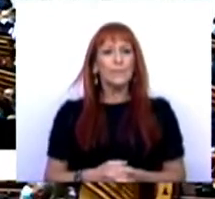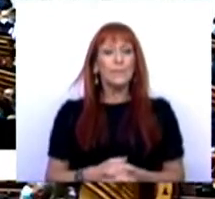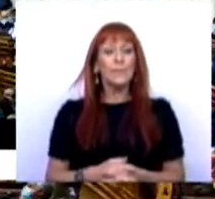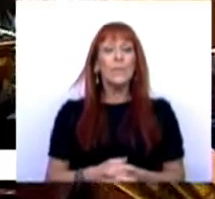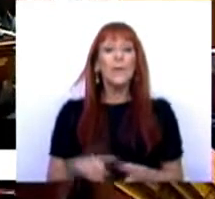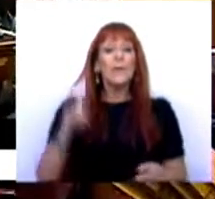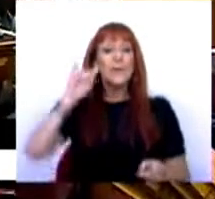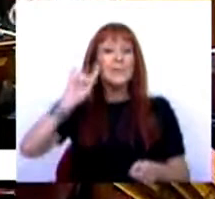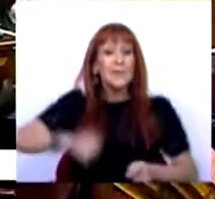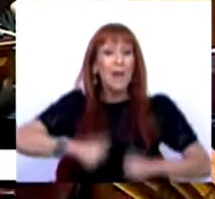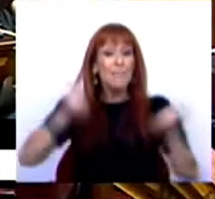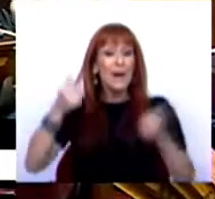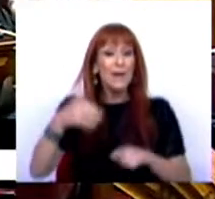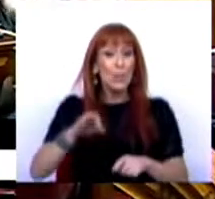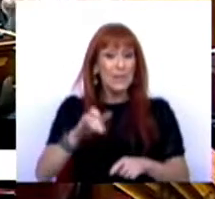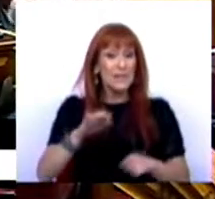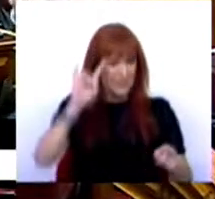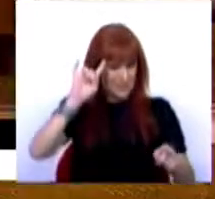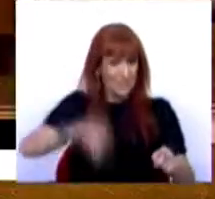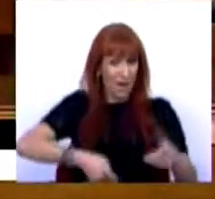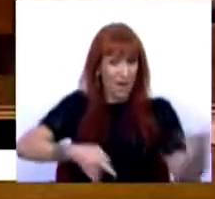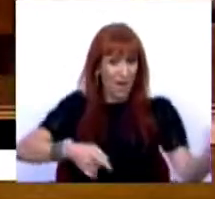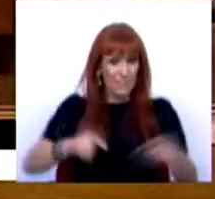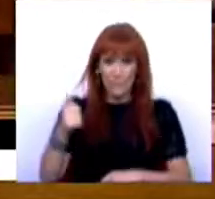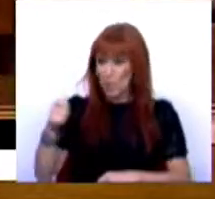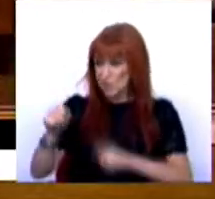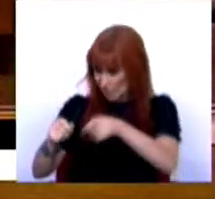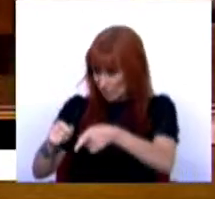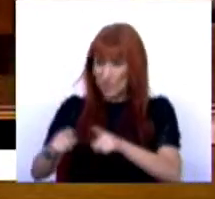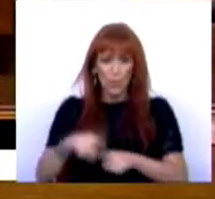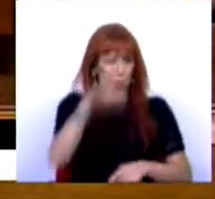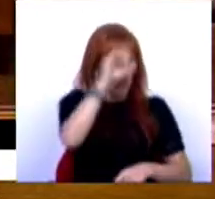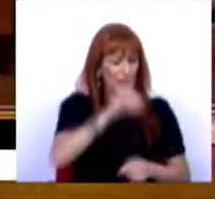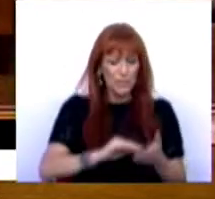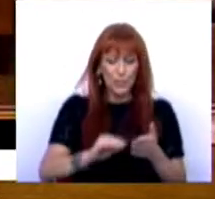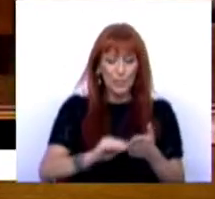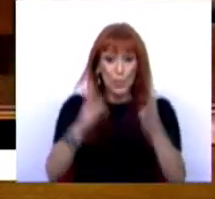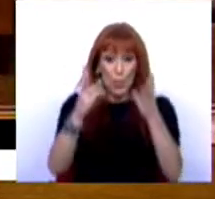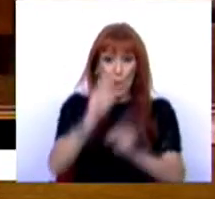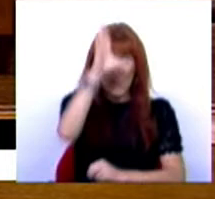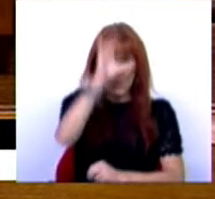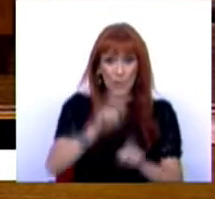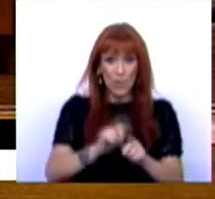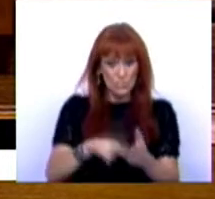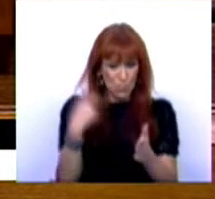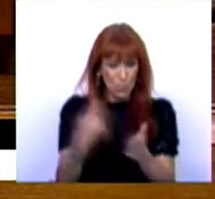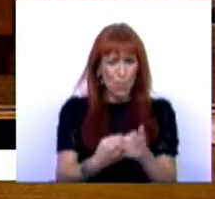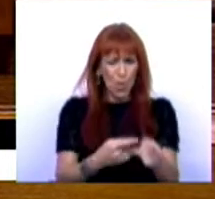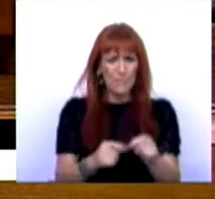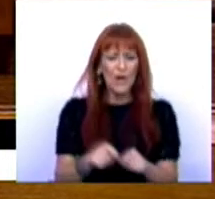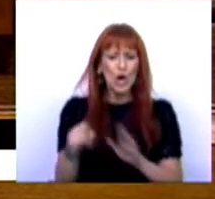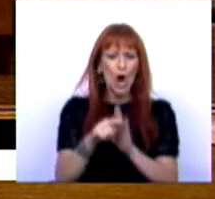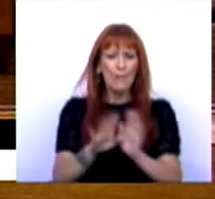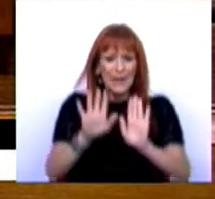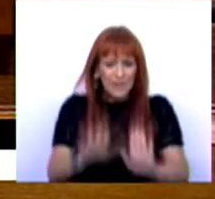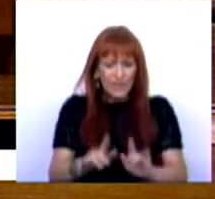Como bem sabe o Partido Comunista Português, Bloco de Esquerda, o Governo inscreveu no Orçamento do Estado, que foi chumbado, uma norma